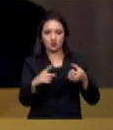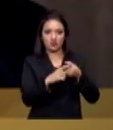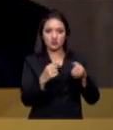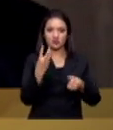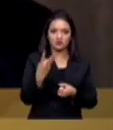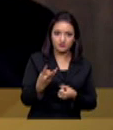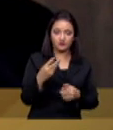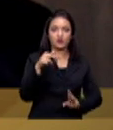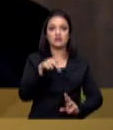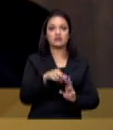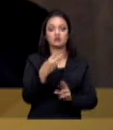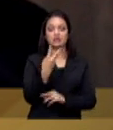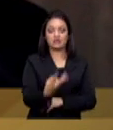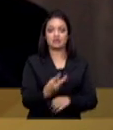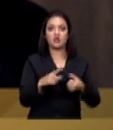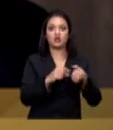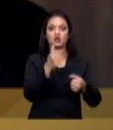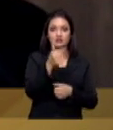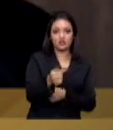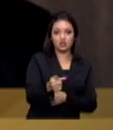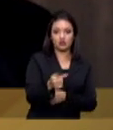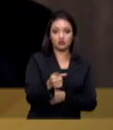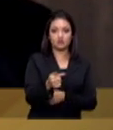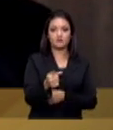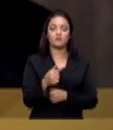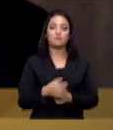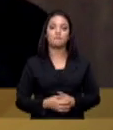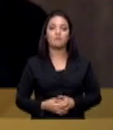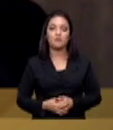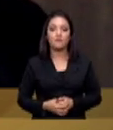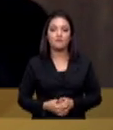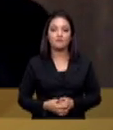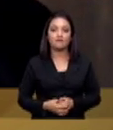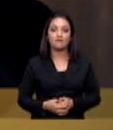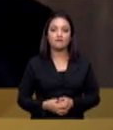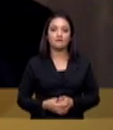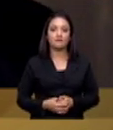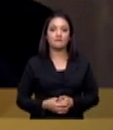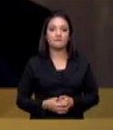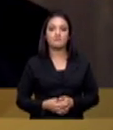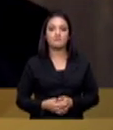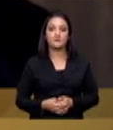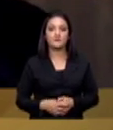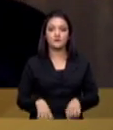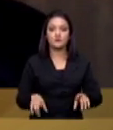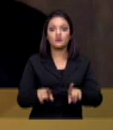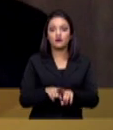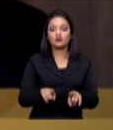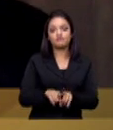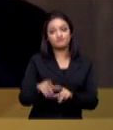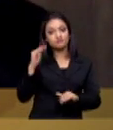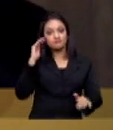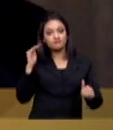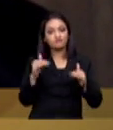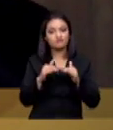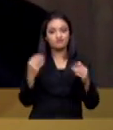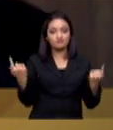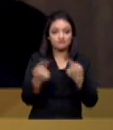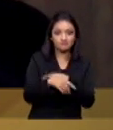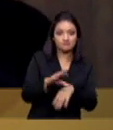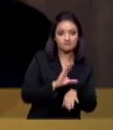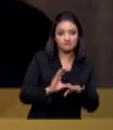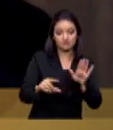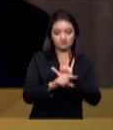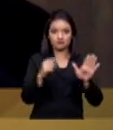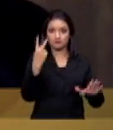inciso 3º do artigo 7º, e também acompanho a inconstitucionalidade do parágrafo 2º